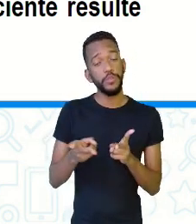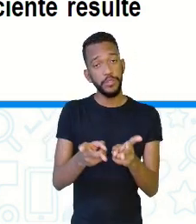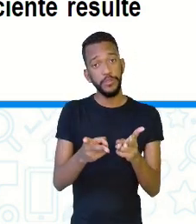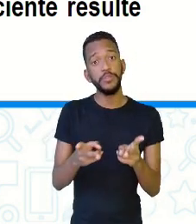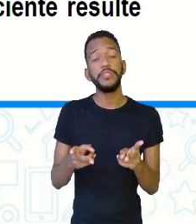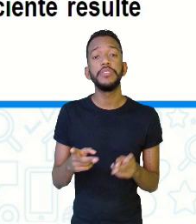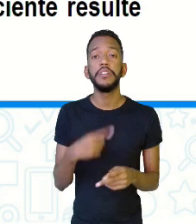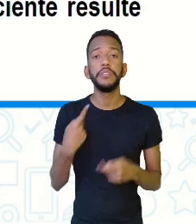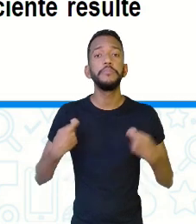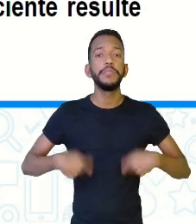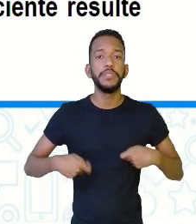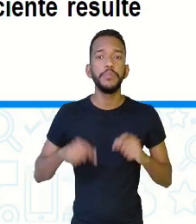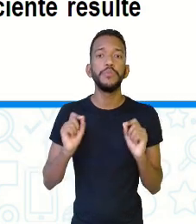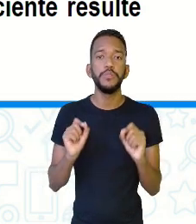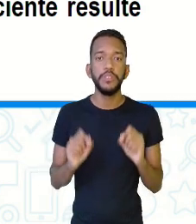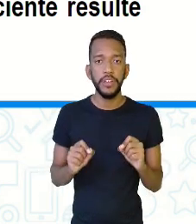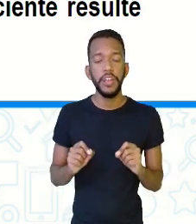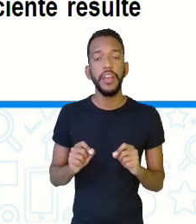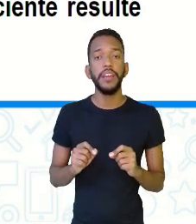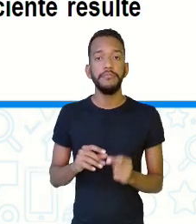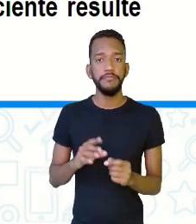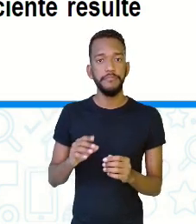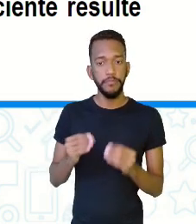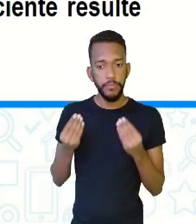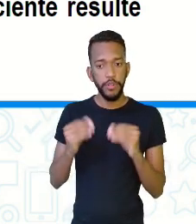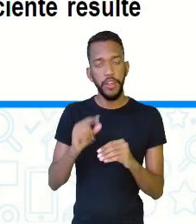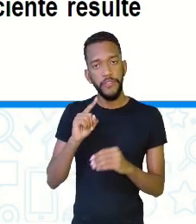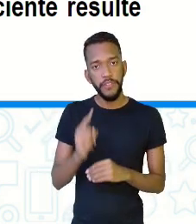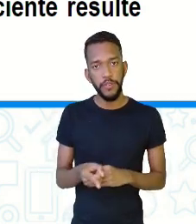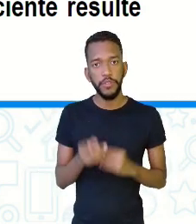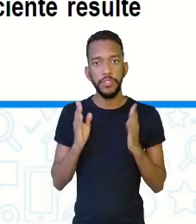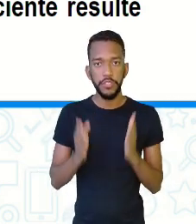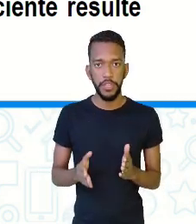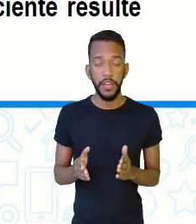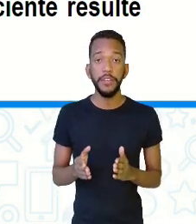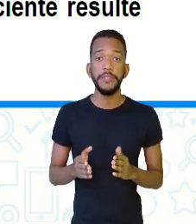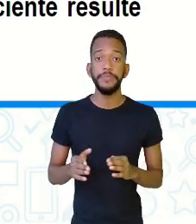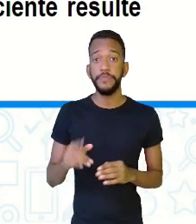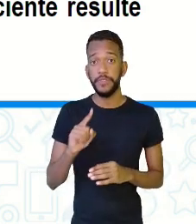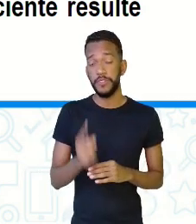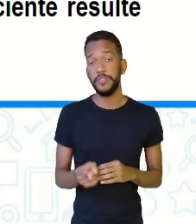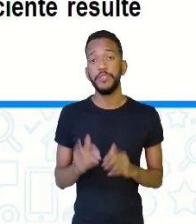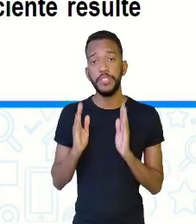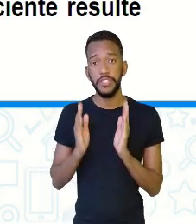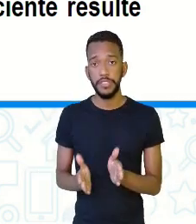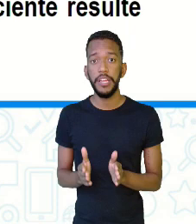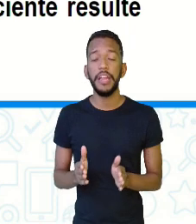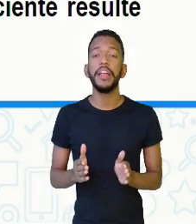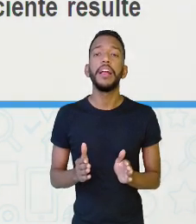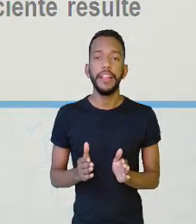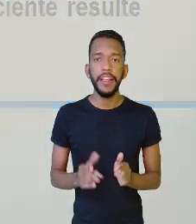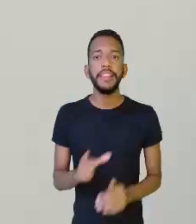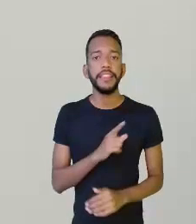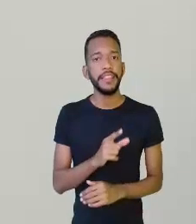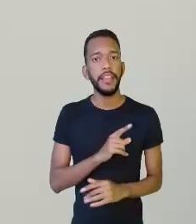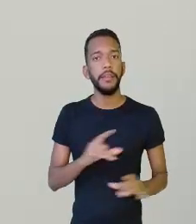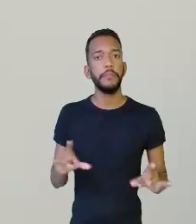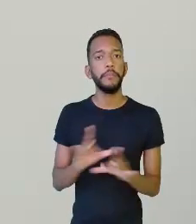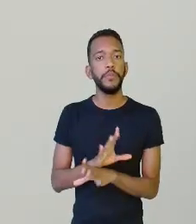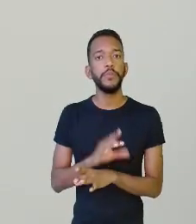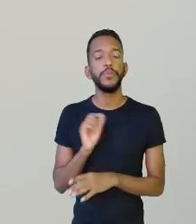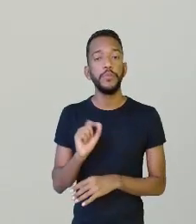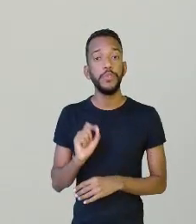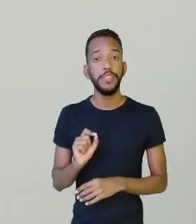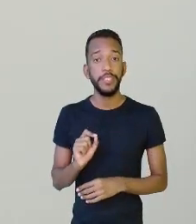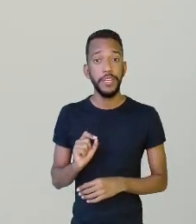divisão, devemos adicionar uma vírgula no quociente. Essa vírgula é adicionada porque eu preciso, no caso desse